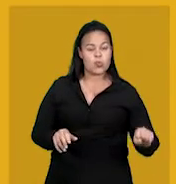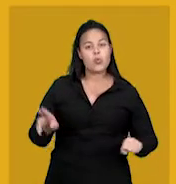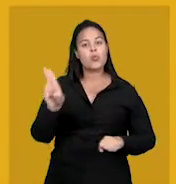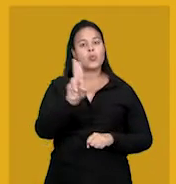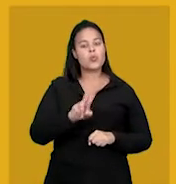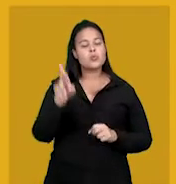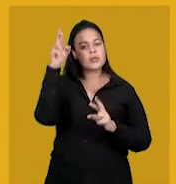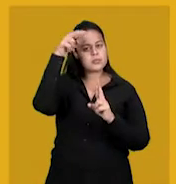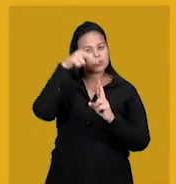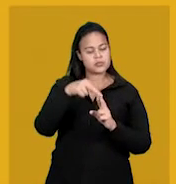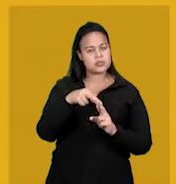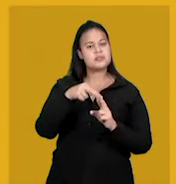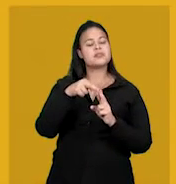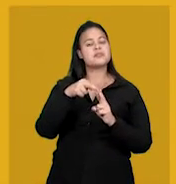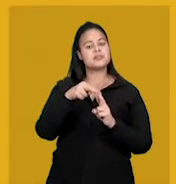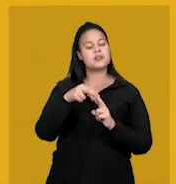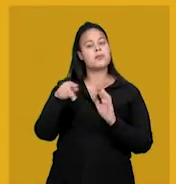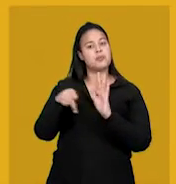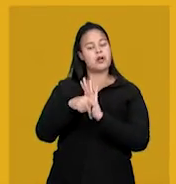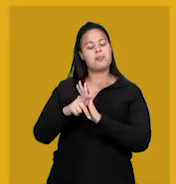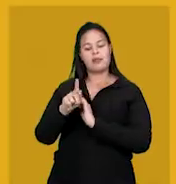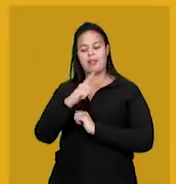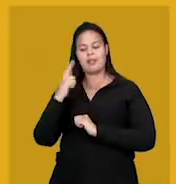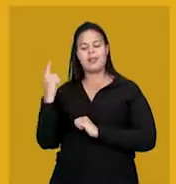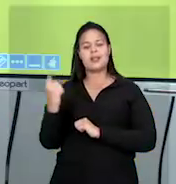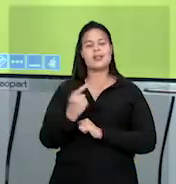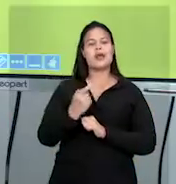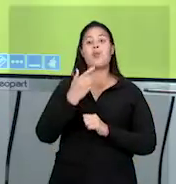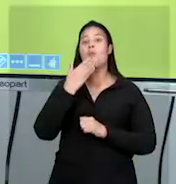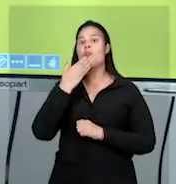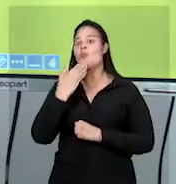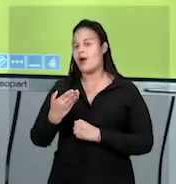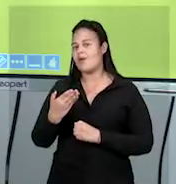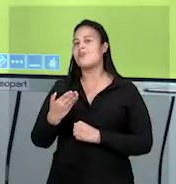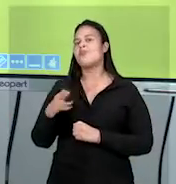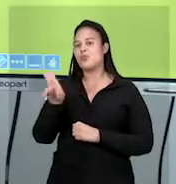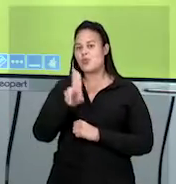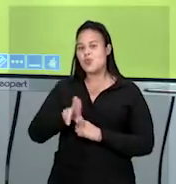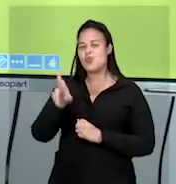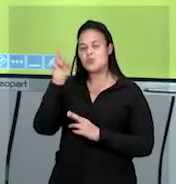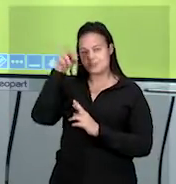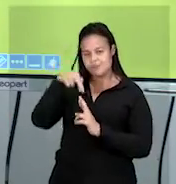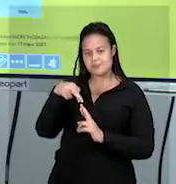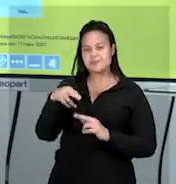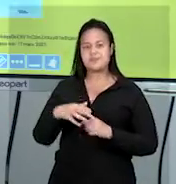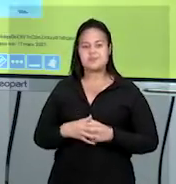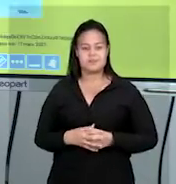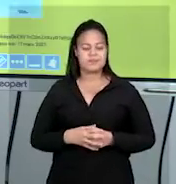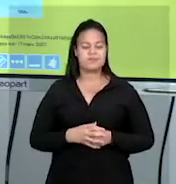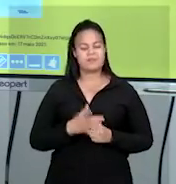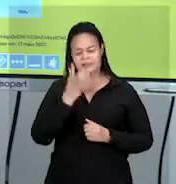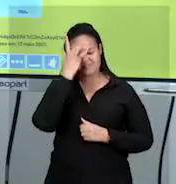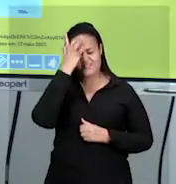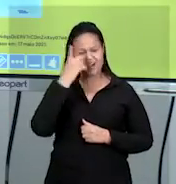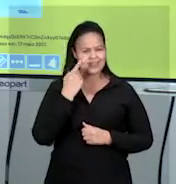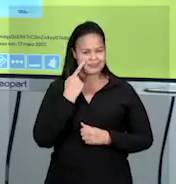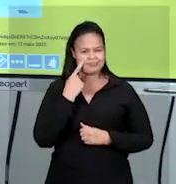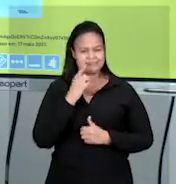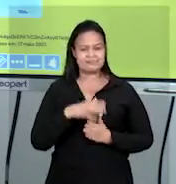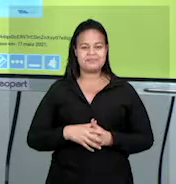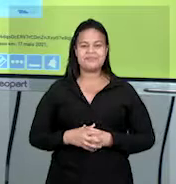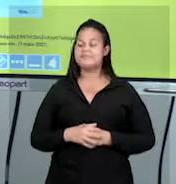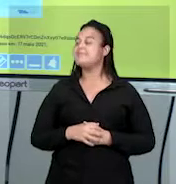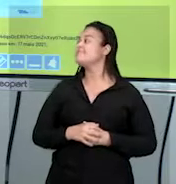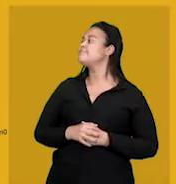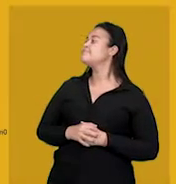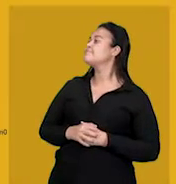forma de representação cartográfica e quer saber qual que é a denominação dessa representação cartográfica. Esse aqui vai estar fácil, vocês vão ver. Então,